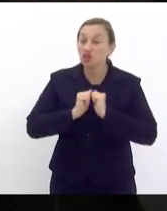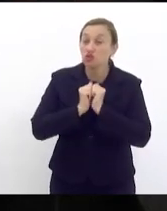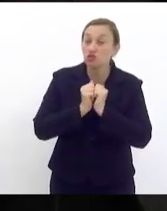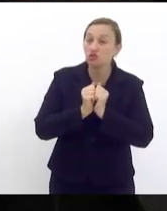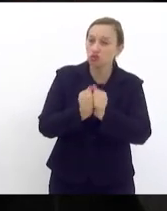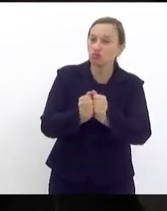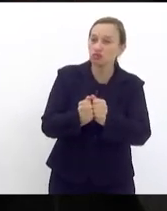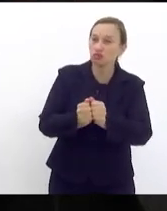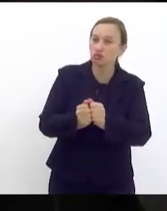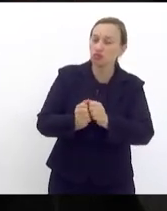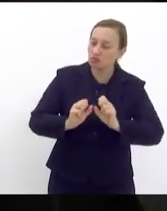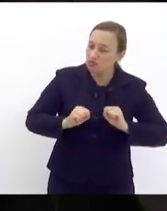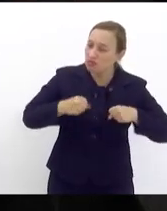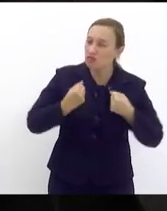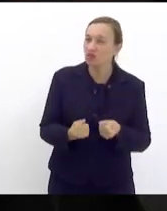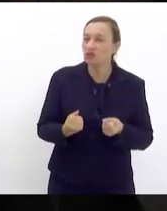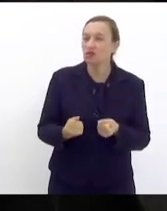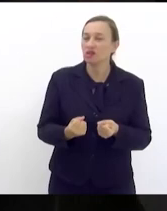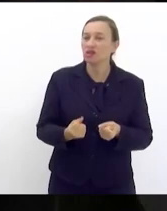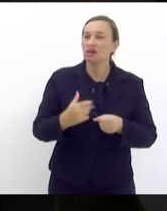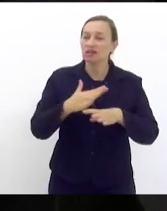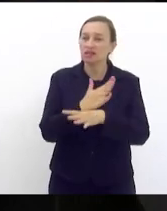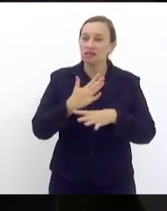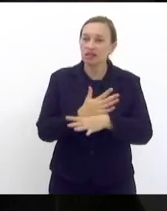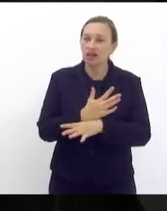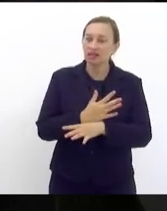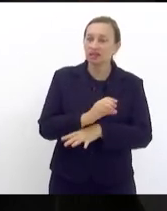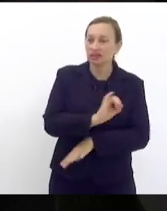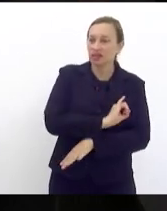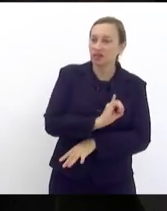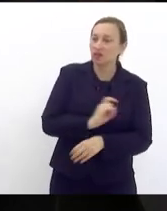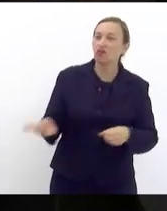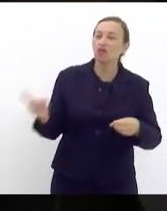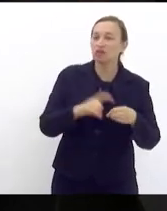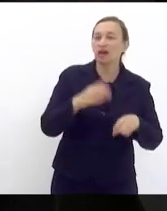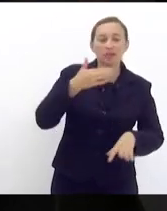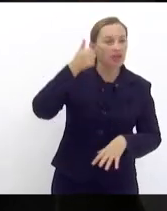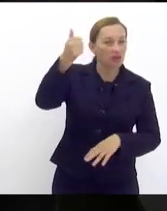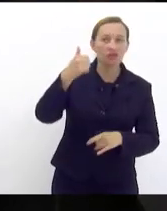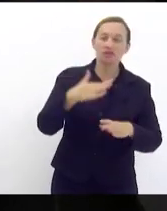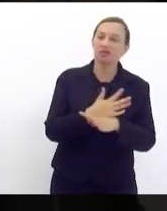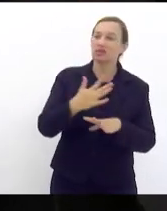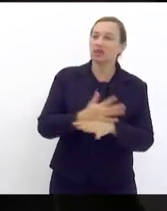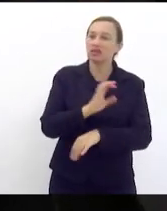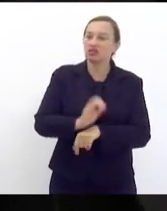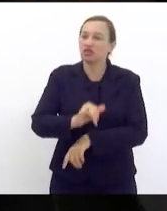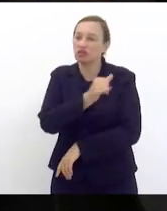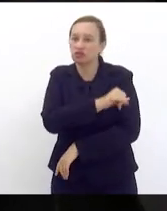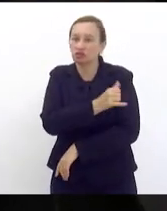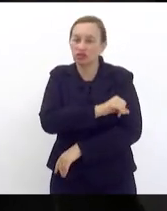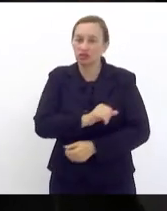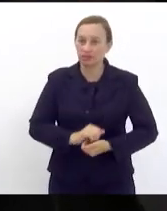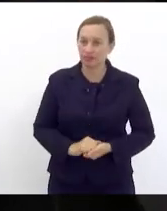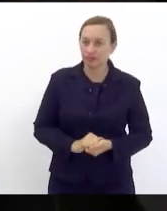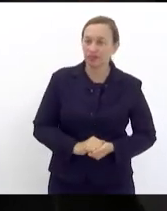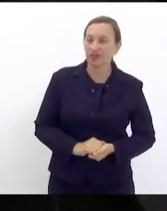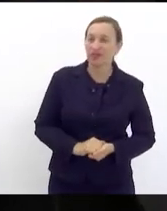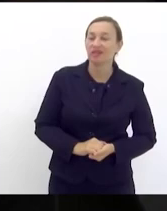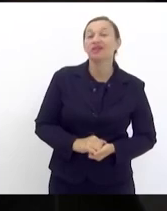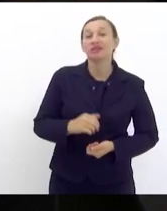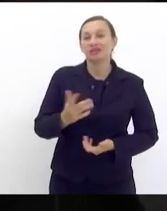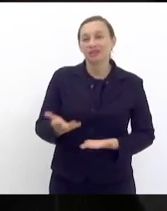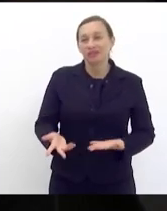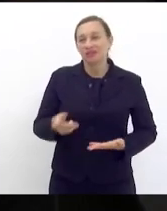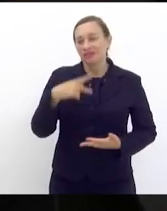forças para tentar fazer a cidade de Itaguaí voltar a ser a melhor cidade do estado do Rio de Janeiro. E aqui faço questão